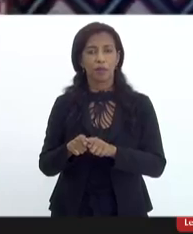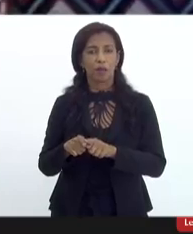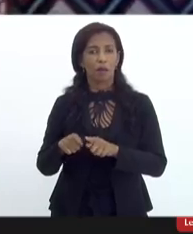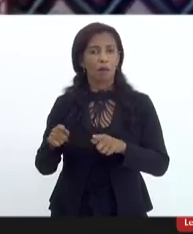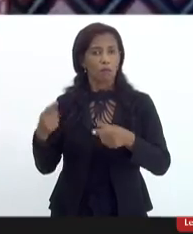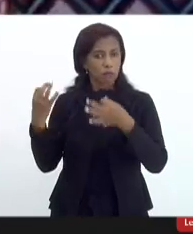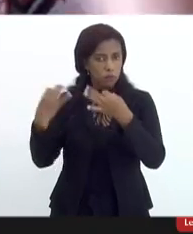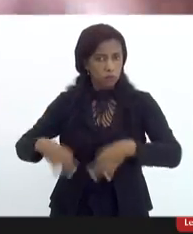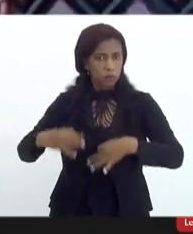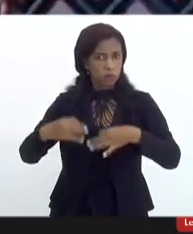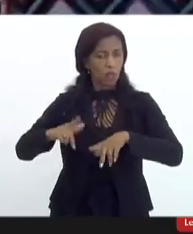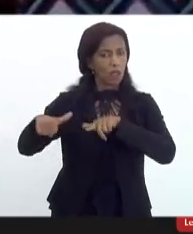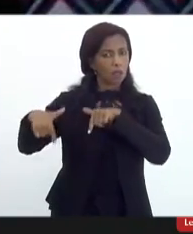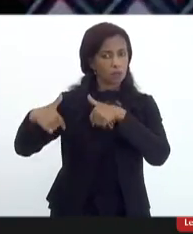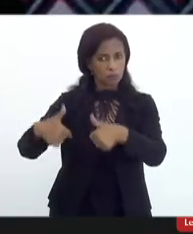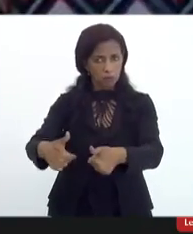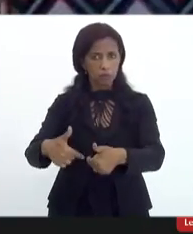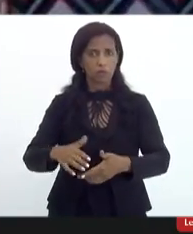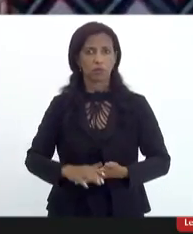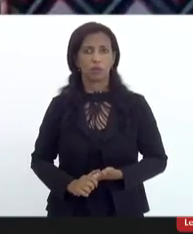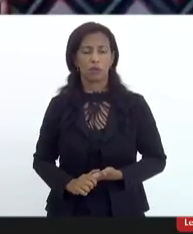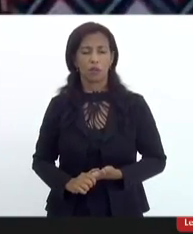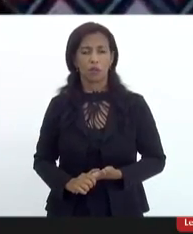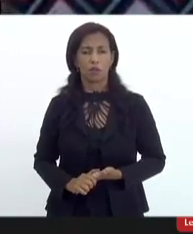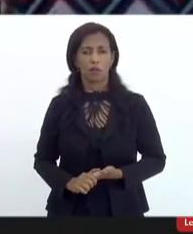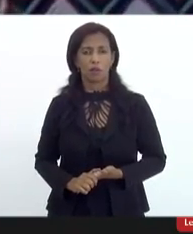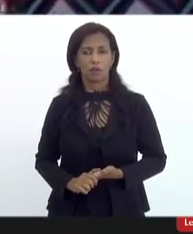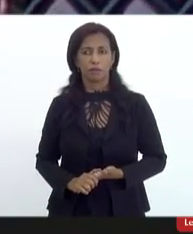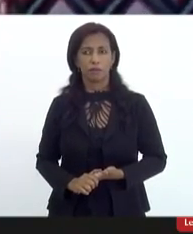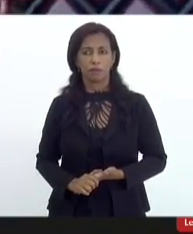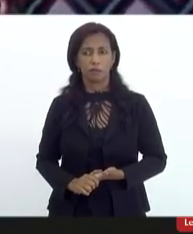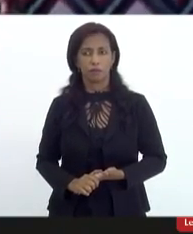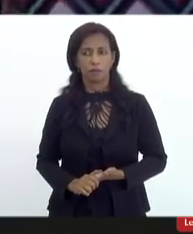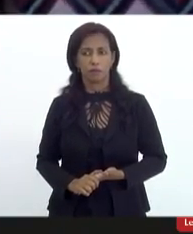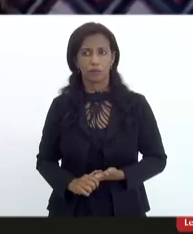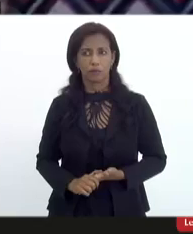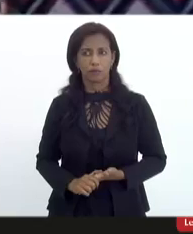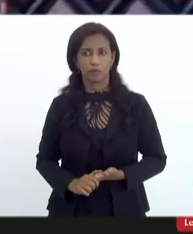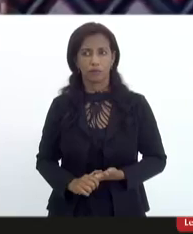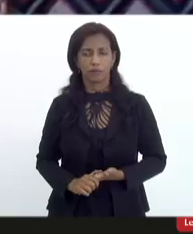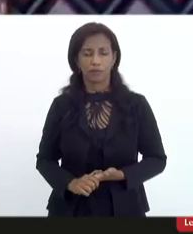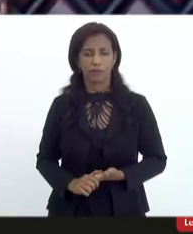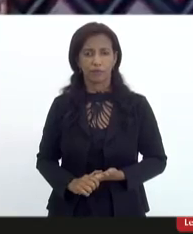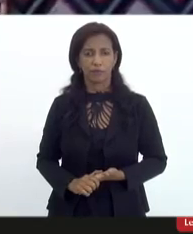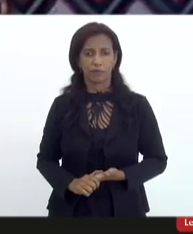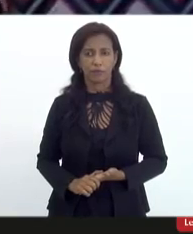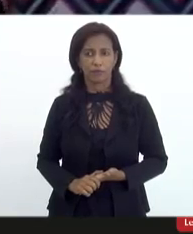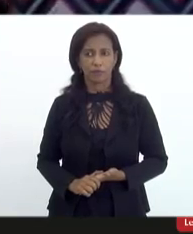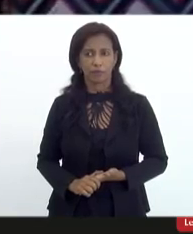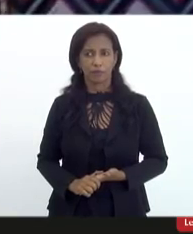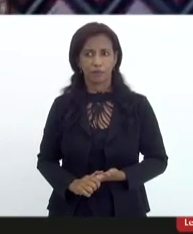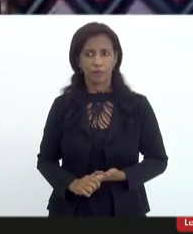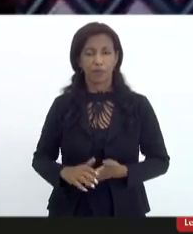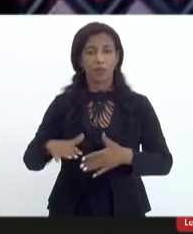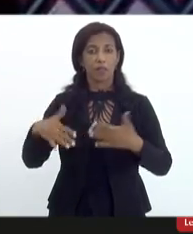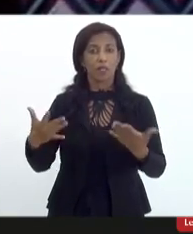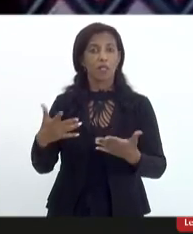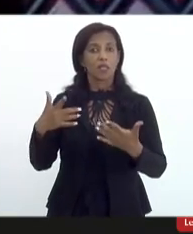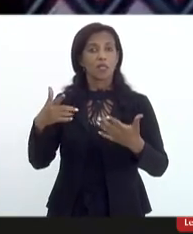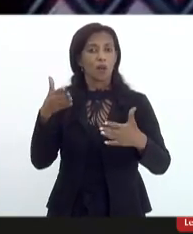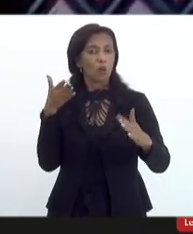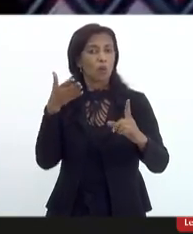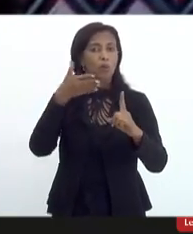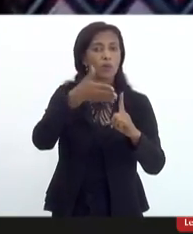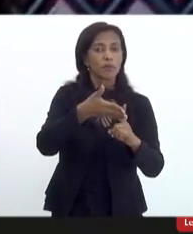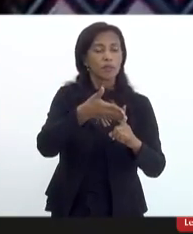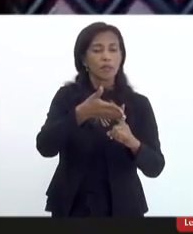pragmaticamente, acionar figuras que são, eu diria, muito